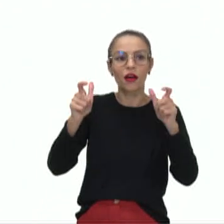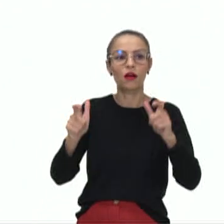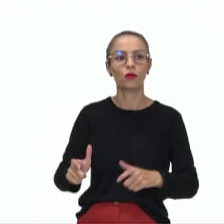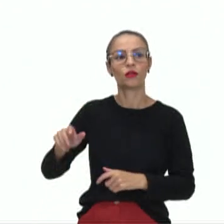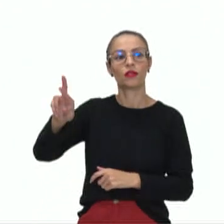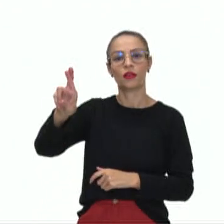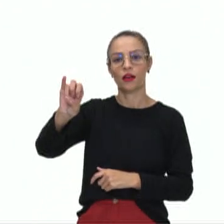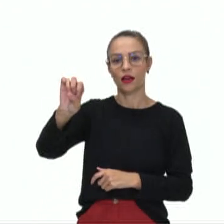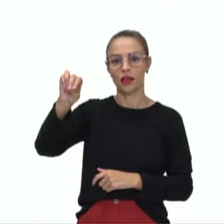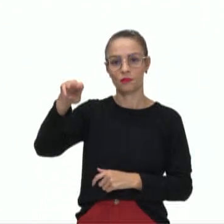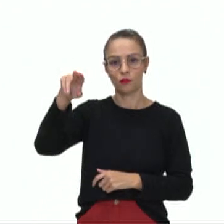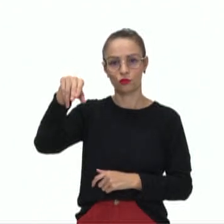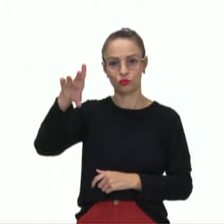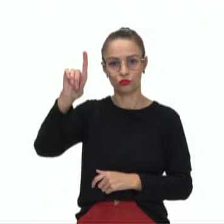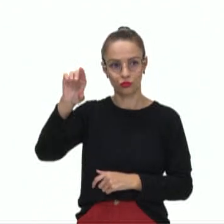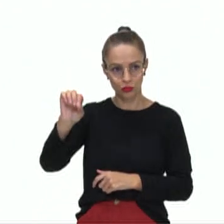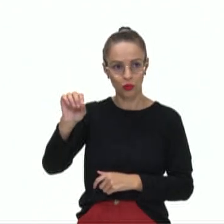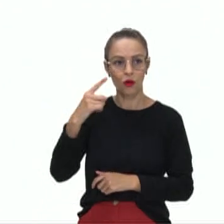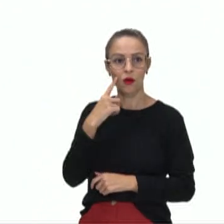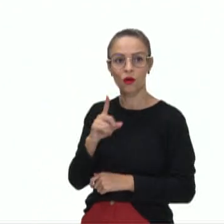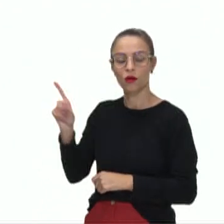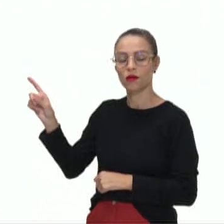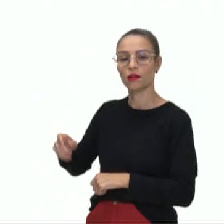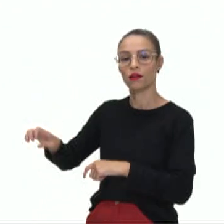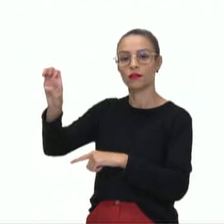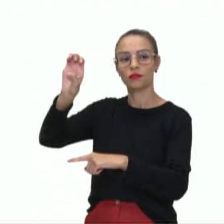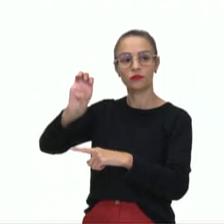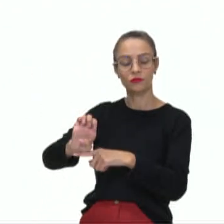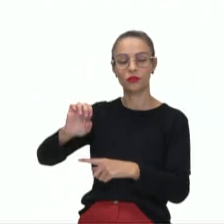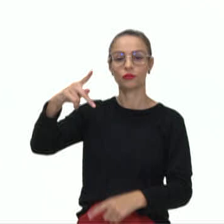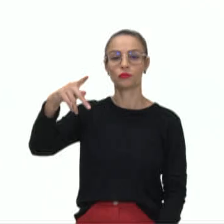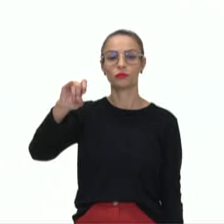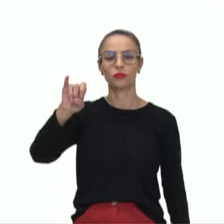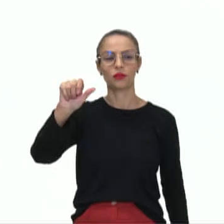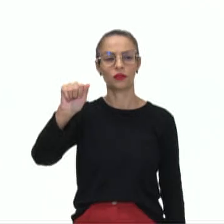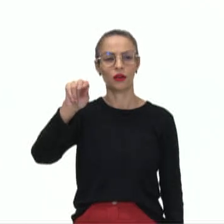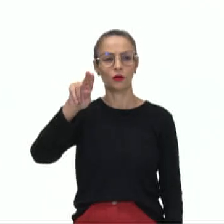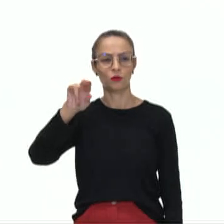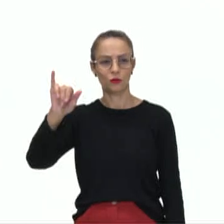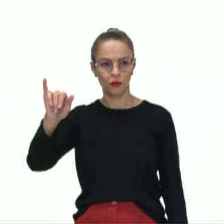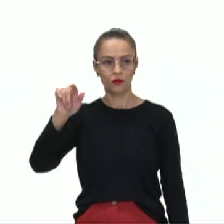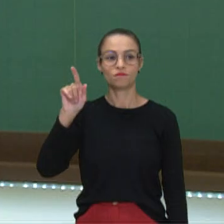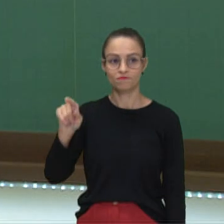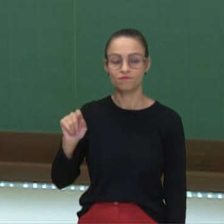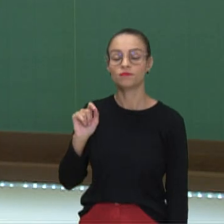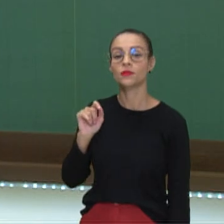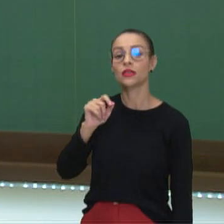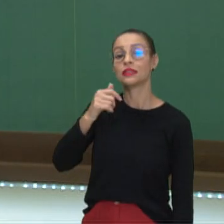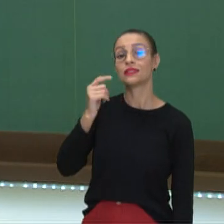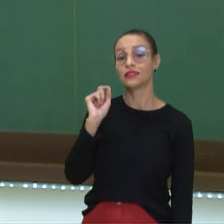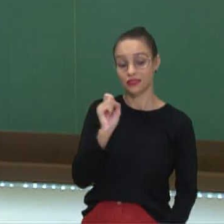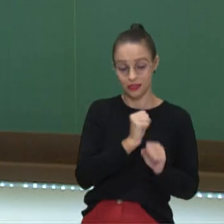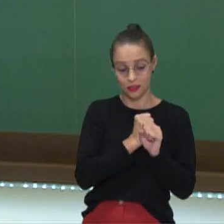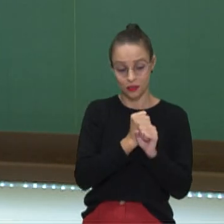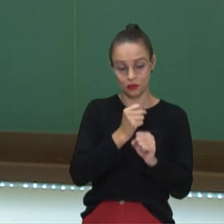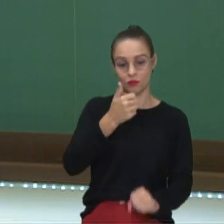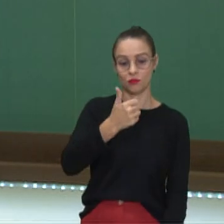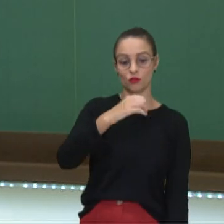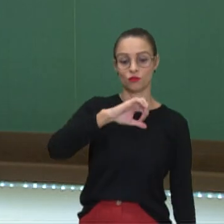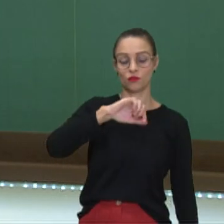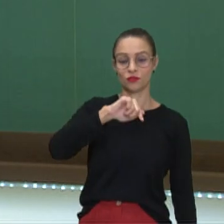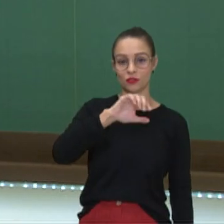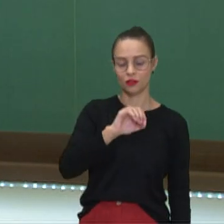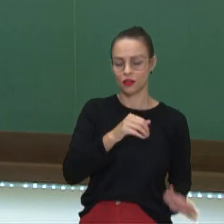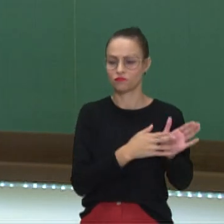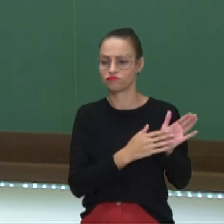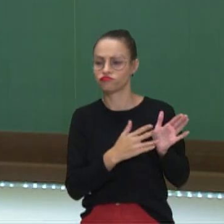Nonato, Piauí. Então, olha só um exemplo, né? Então, onde desde 1970 vários pesquisadores vêm trabalhando e encontraram essa